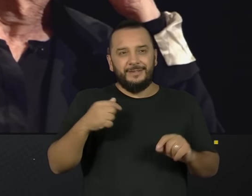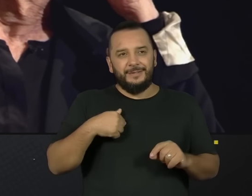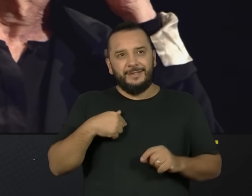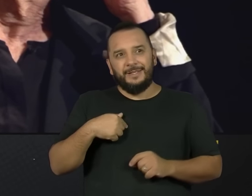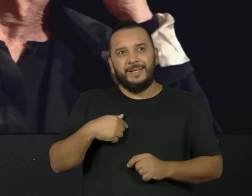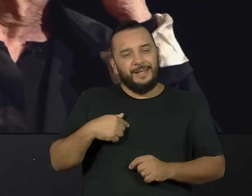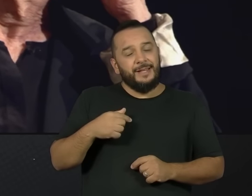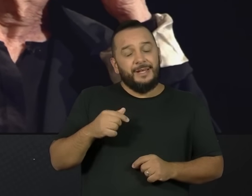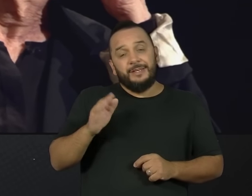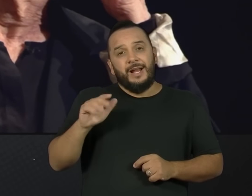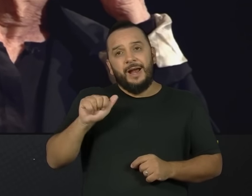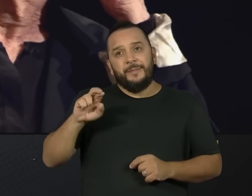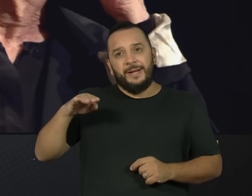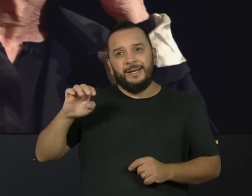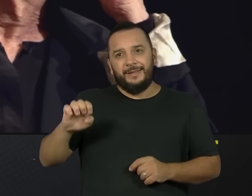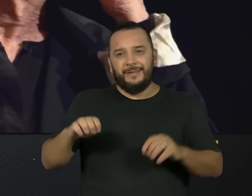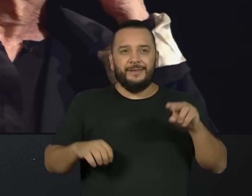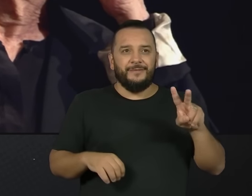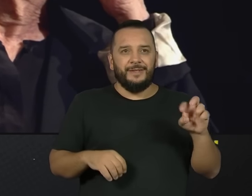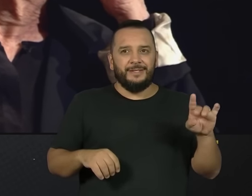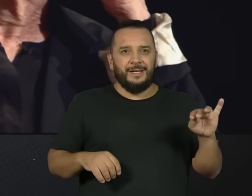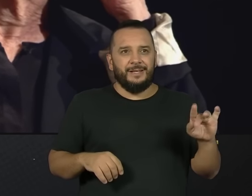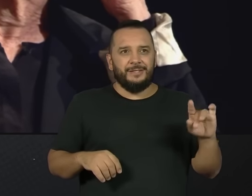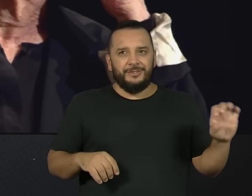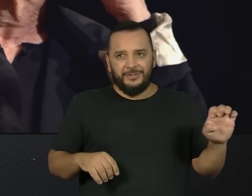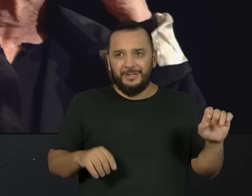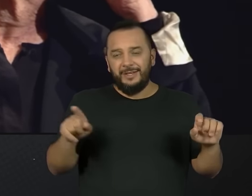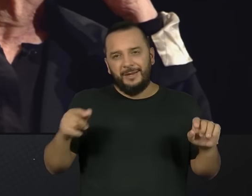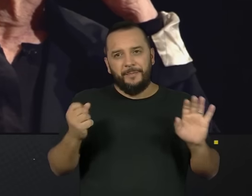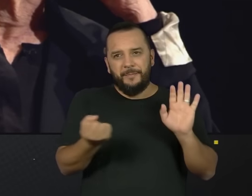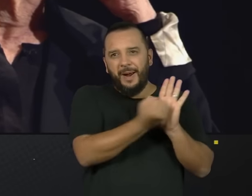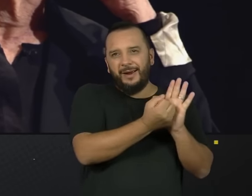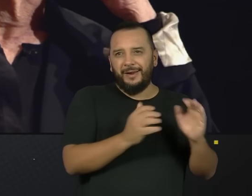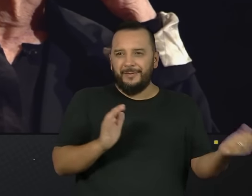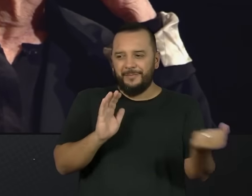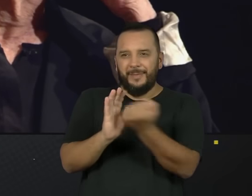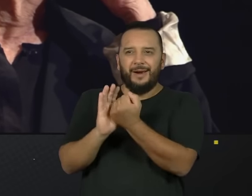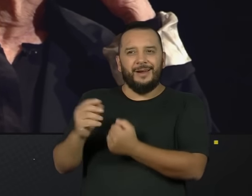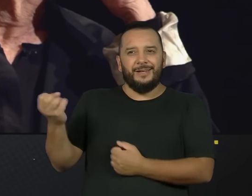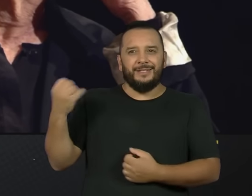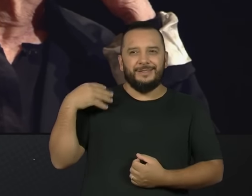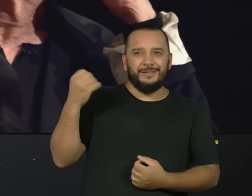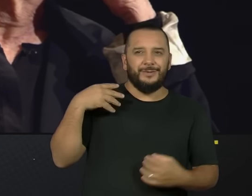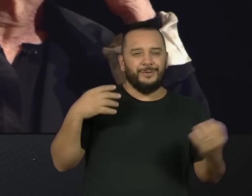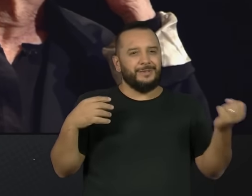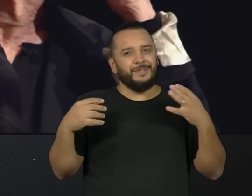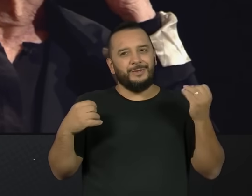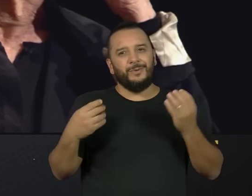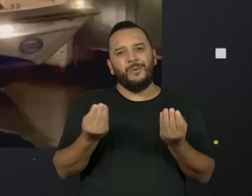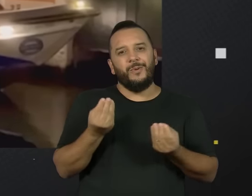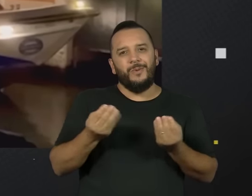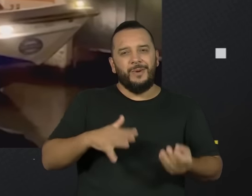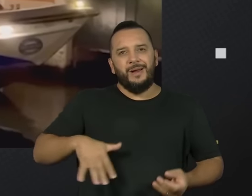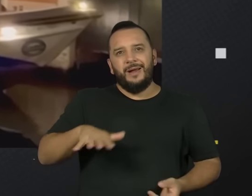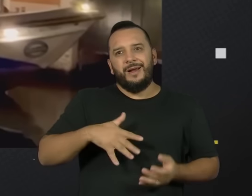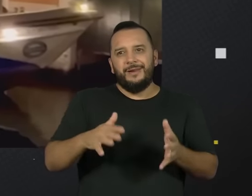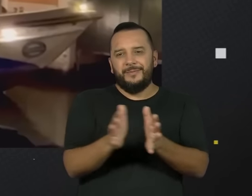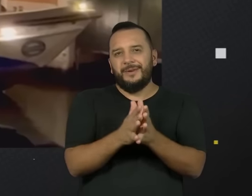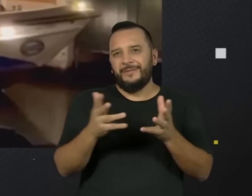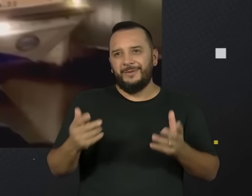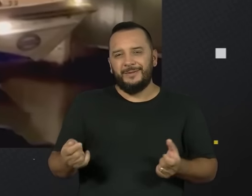Versace. Ela foi responsável por me mostrar esse universo maravilhoso e com a